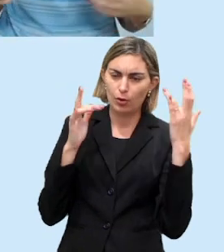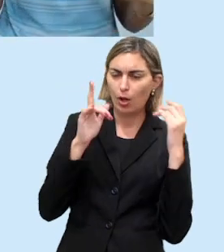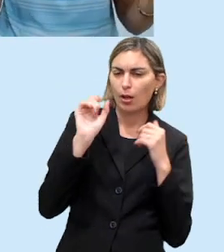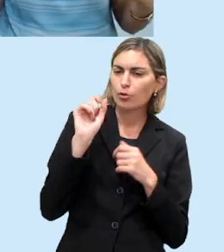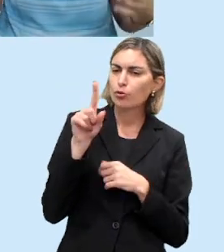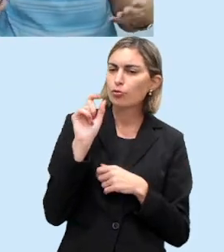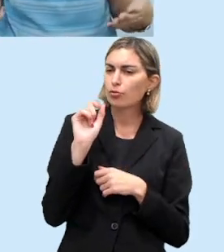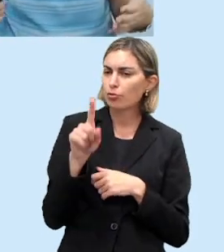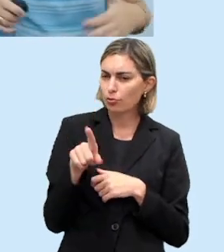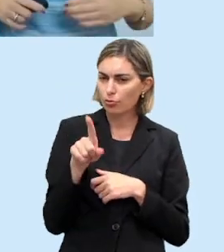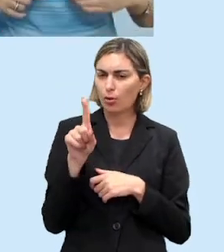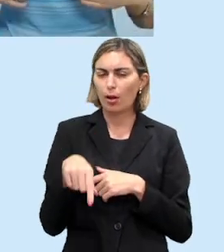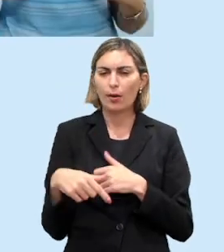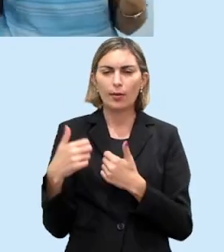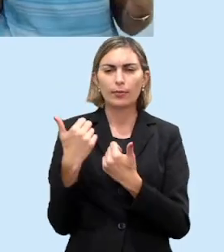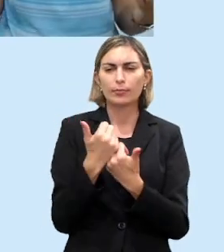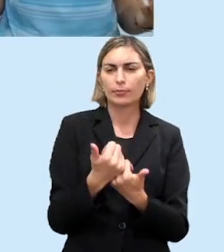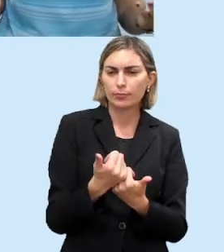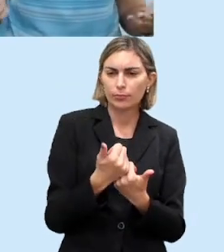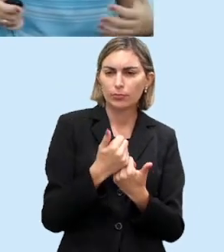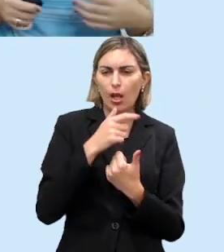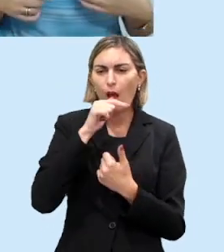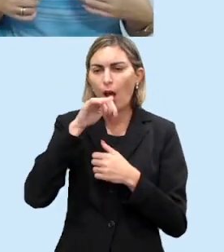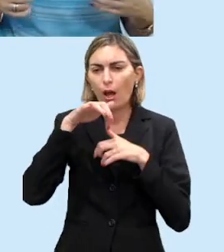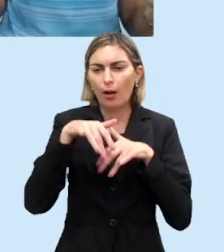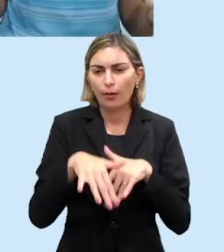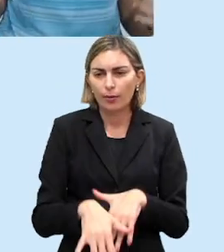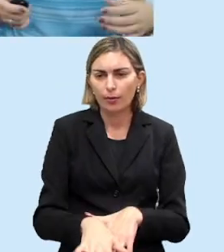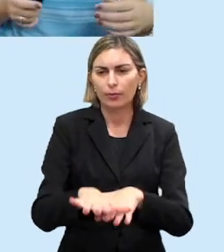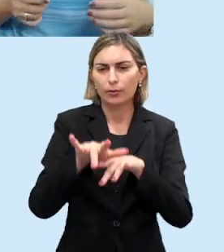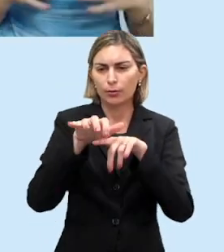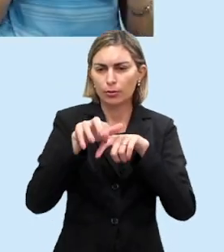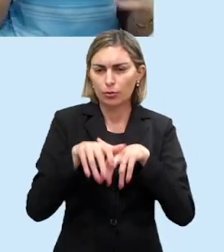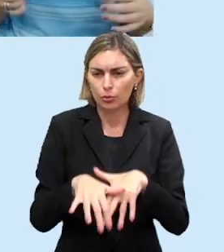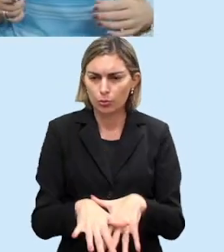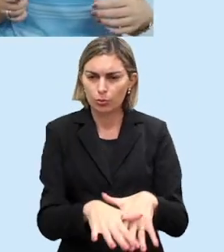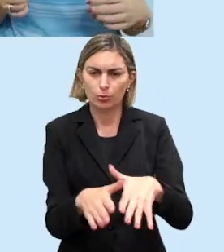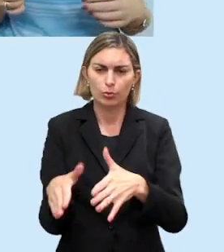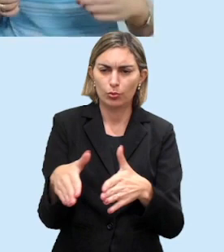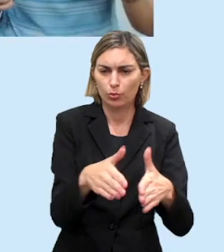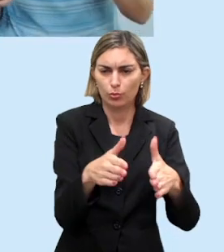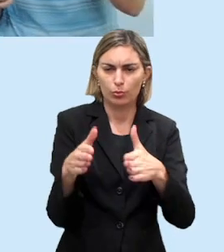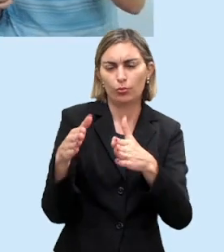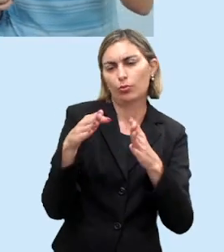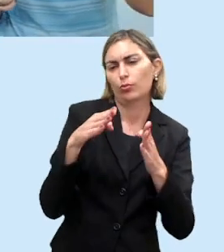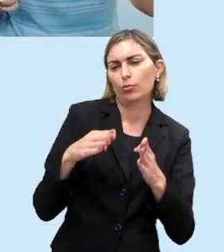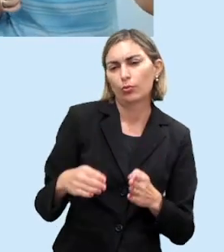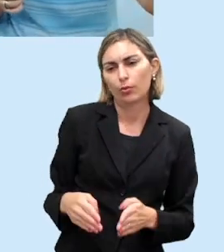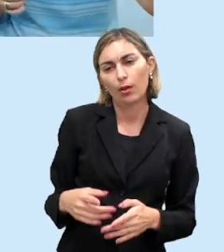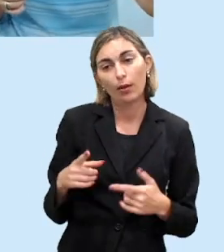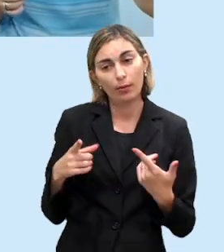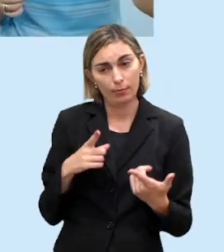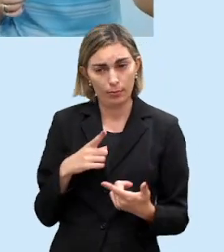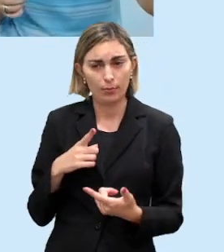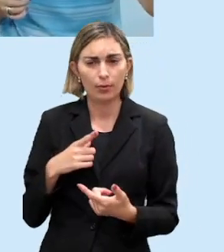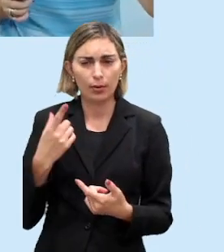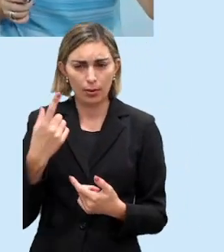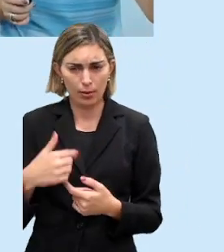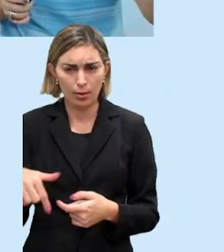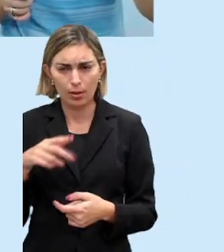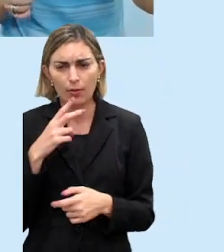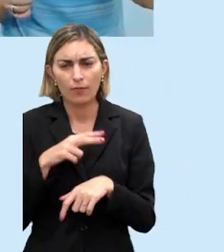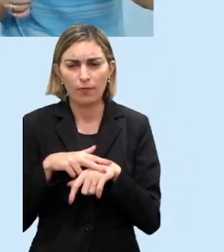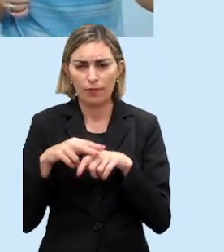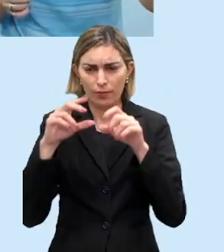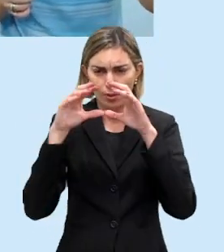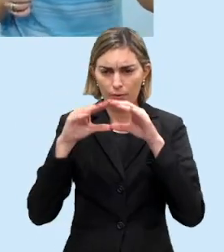azul vai representar o rio, não é? Os grandes rios que a gente tem naquela região, e ali aquela franja verde,